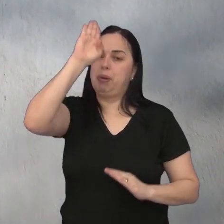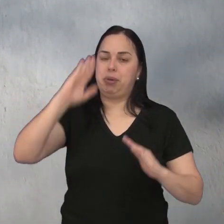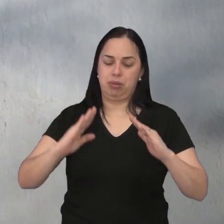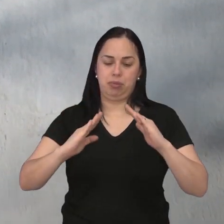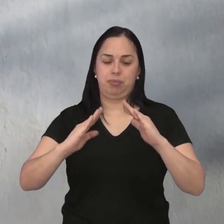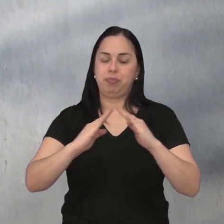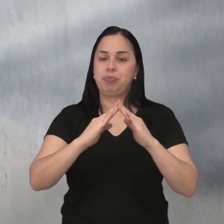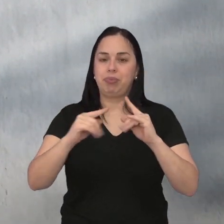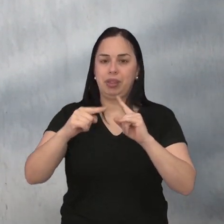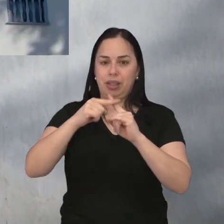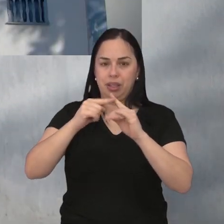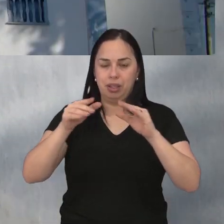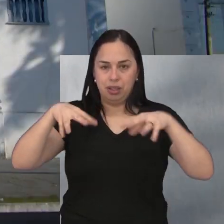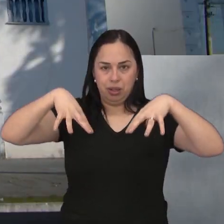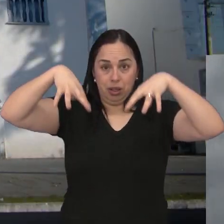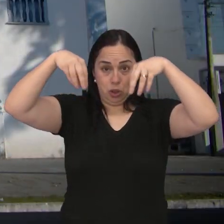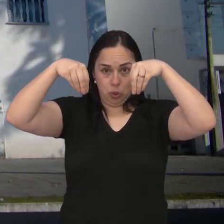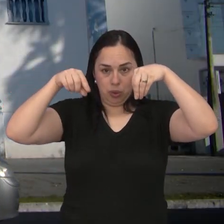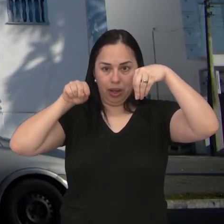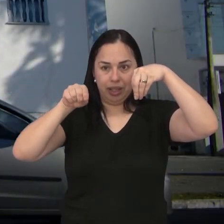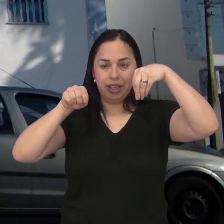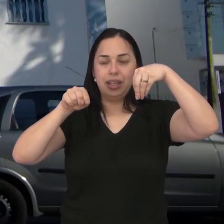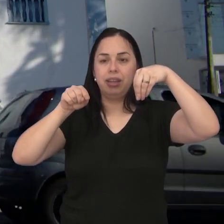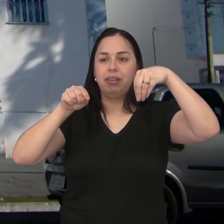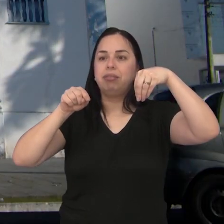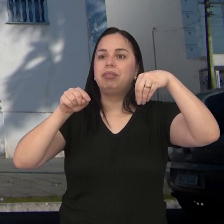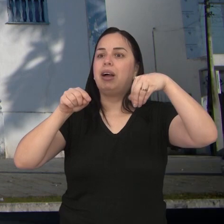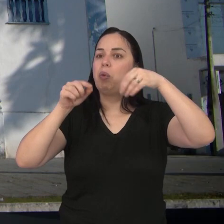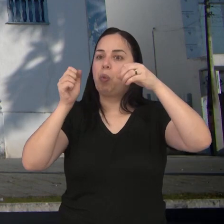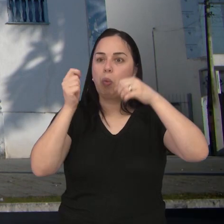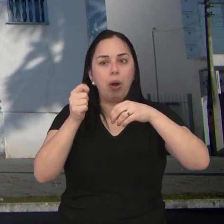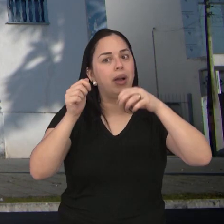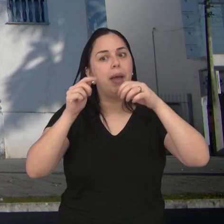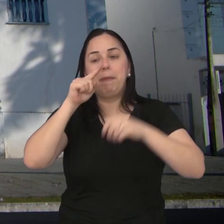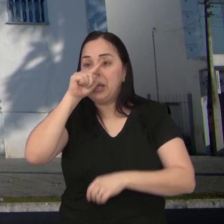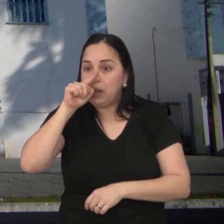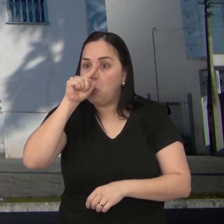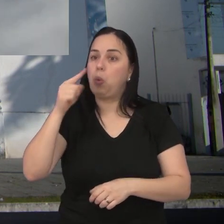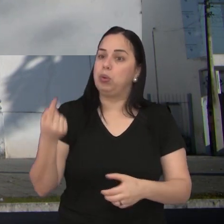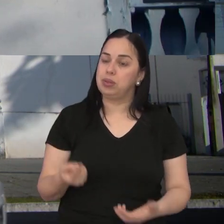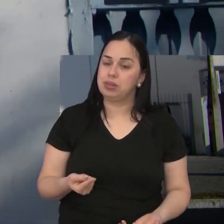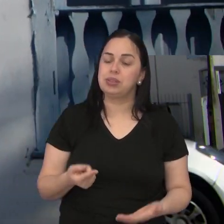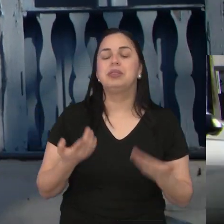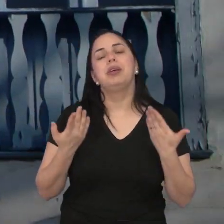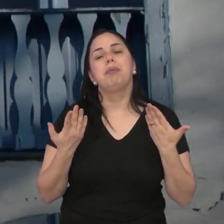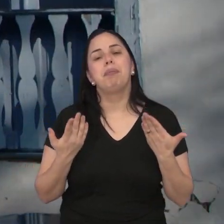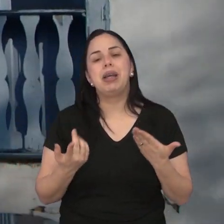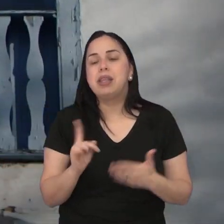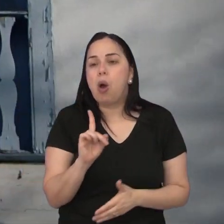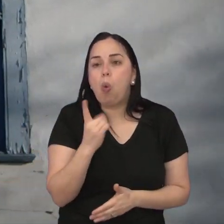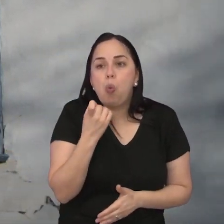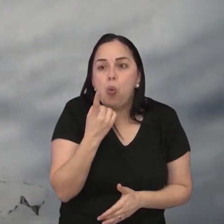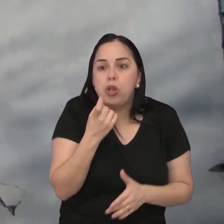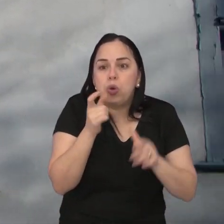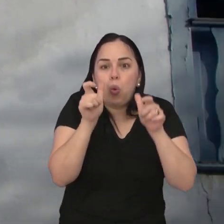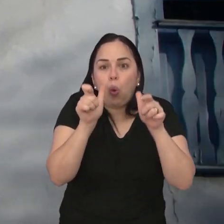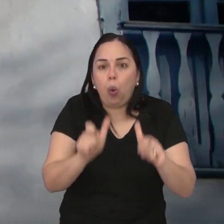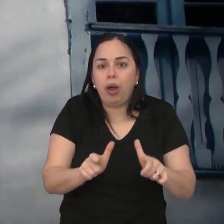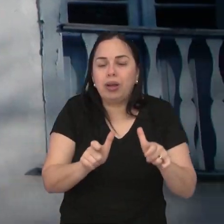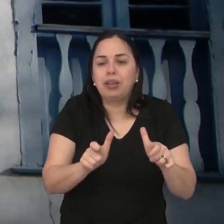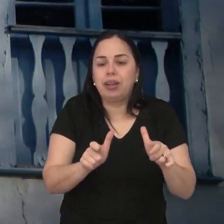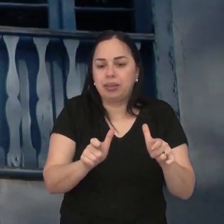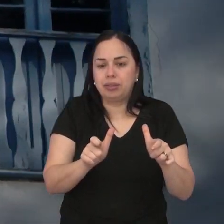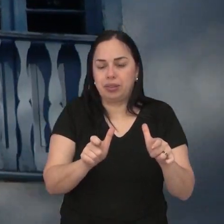torre está num estado calamitoso. Ela nem está aberta, né? Nem pode entrar. Exato. Porque é perigoso. Mas é o único